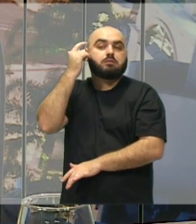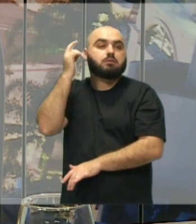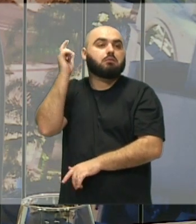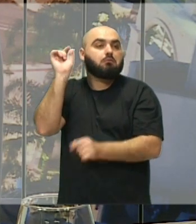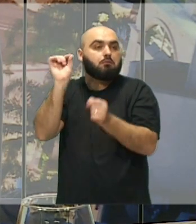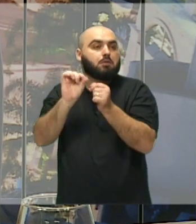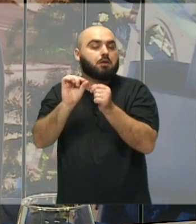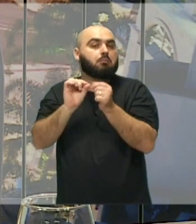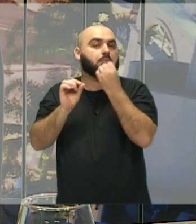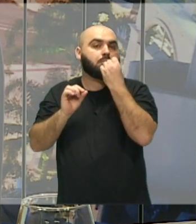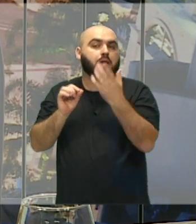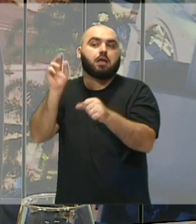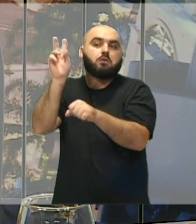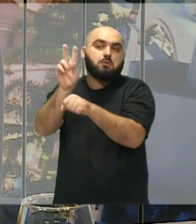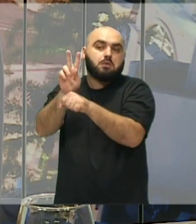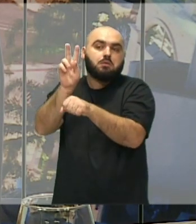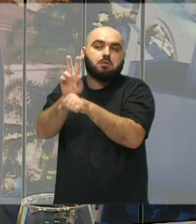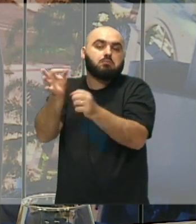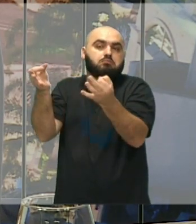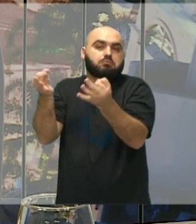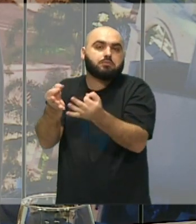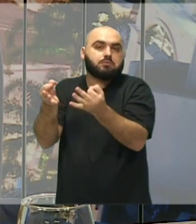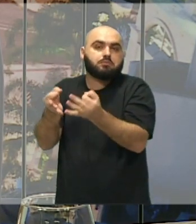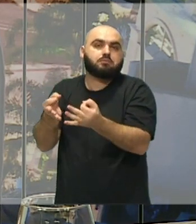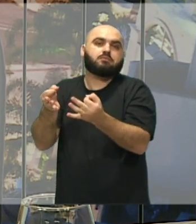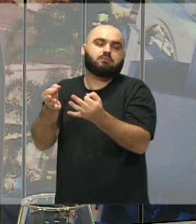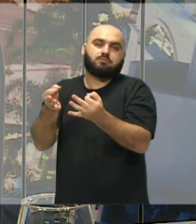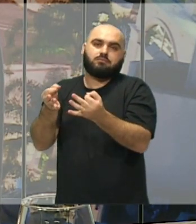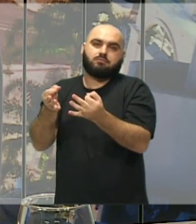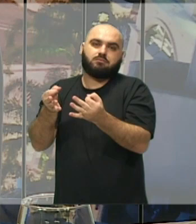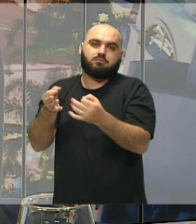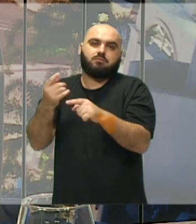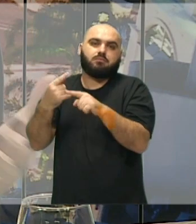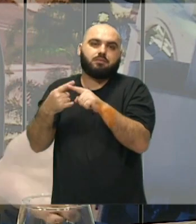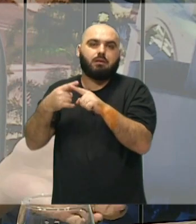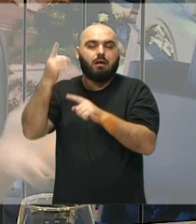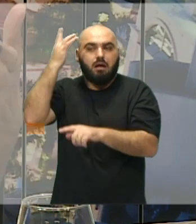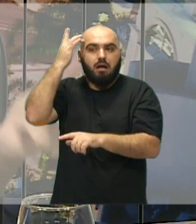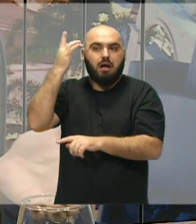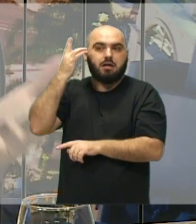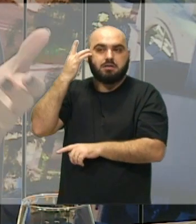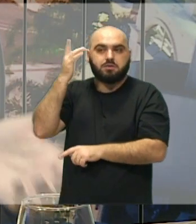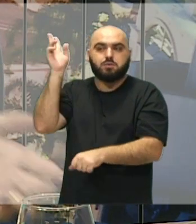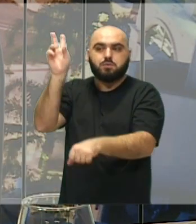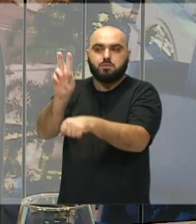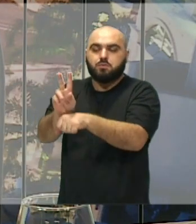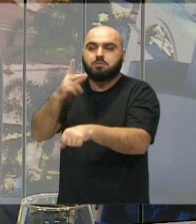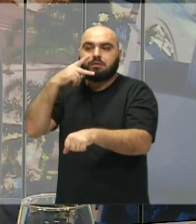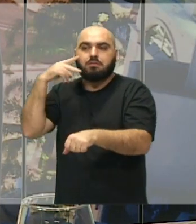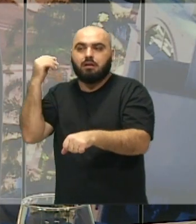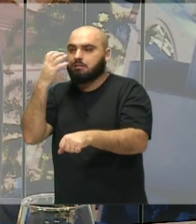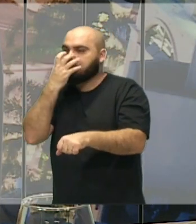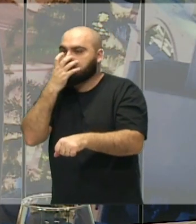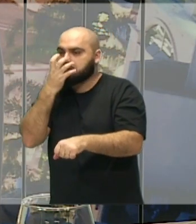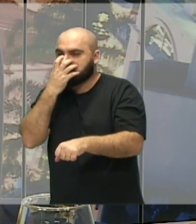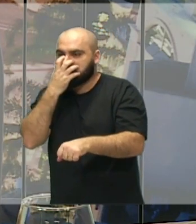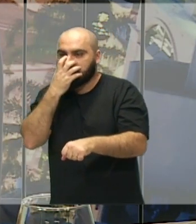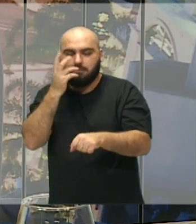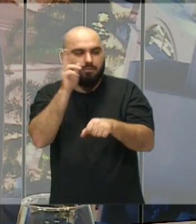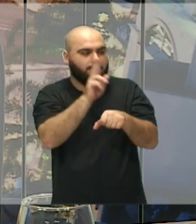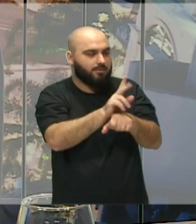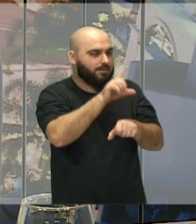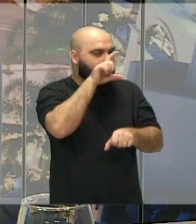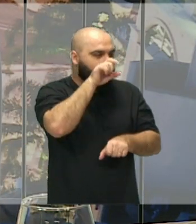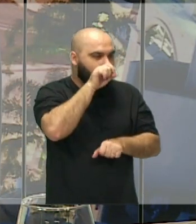pensam que sim, que estão cuidando da forma adequada, porque associam a forma que se cuida de cães e gatos ao que estão cuidando, então